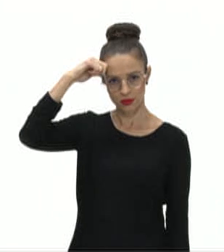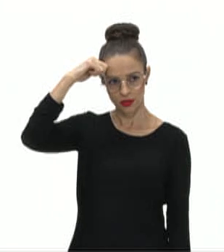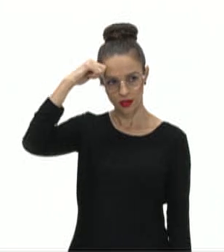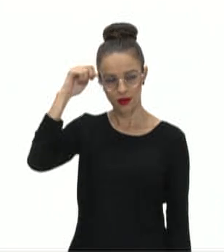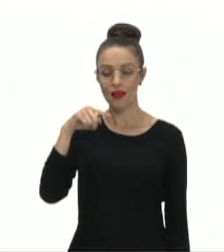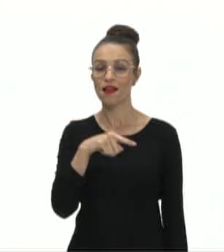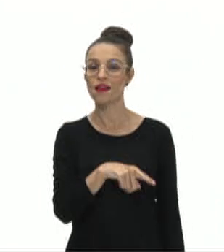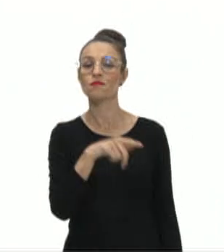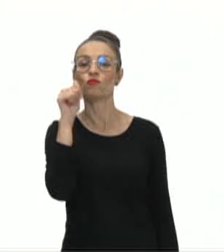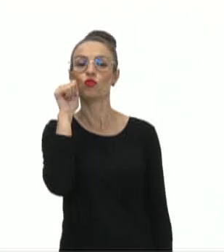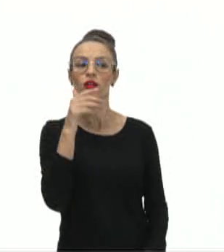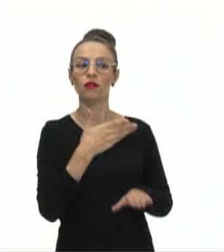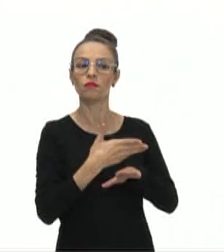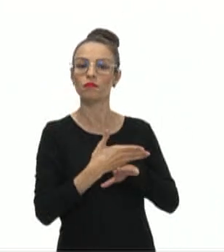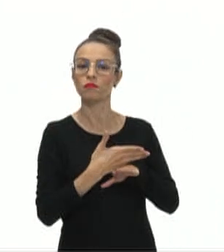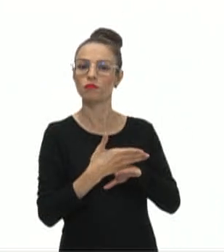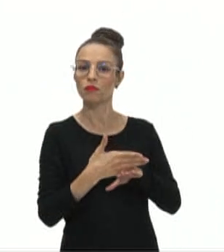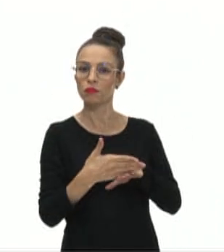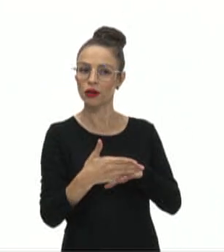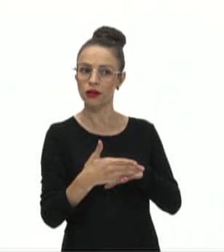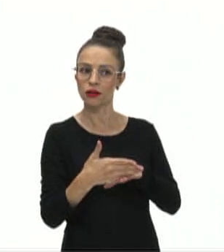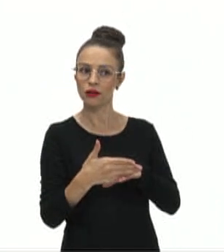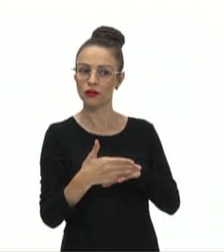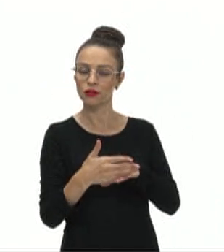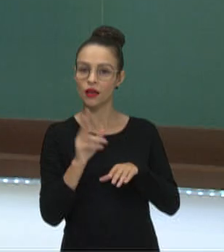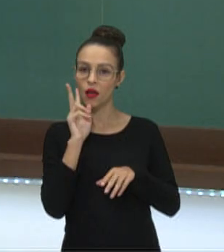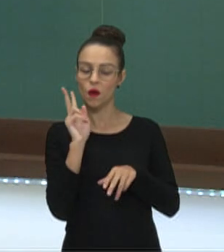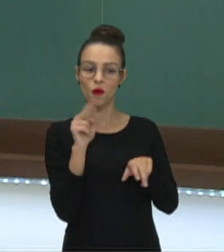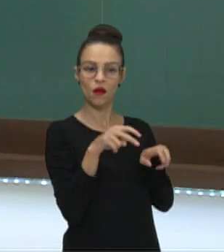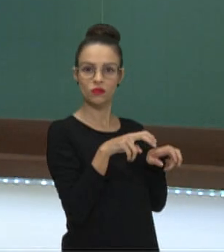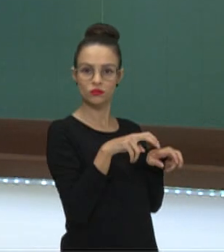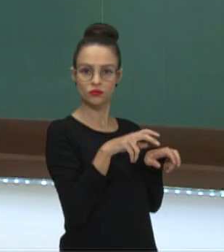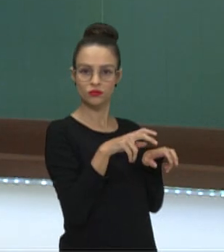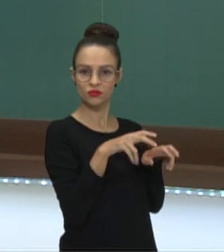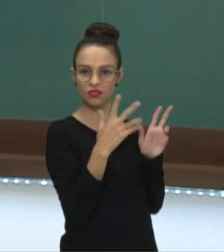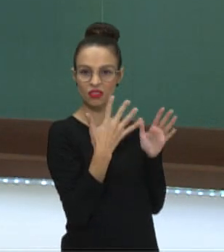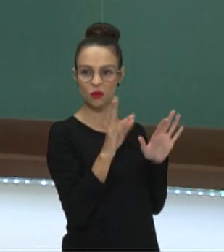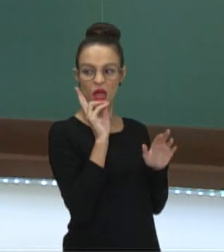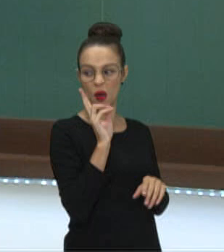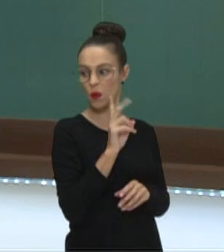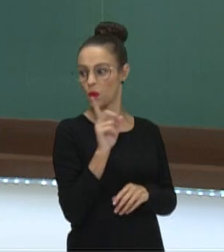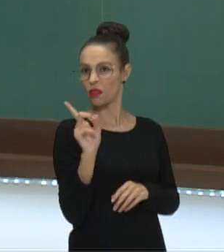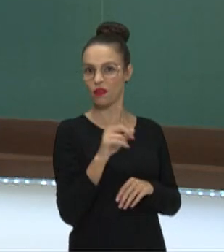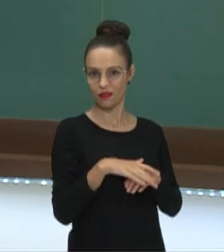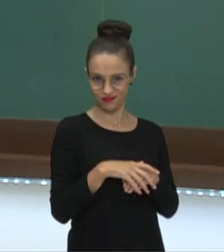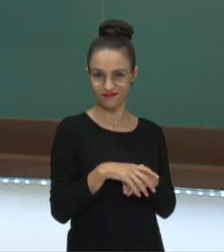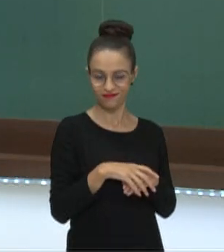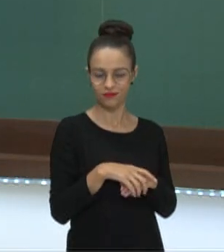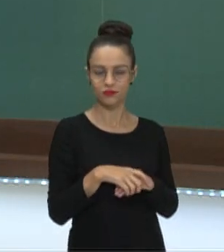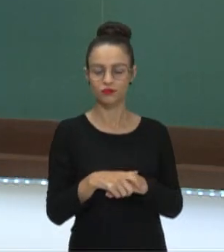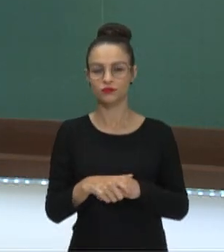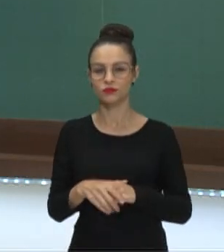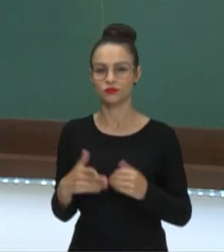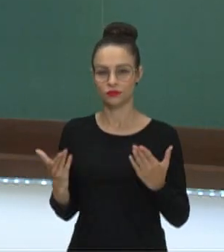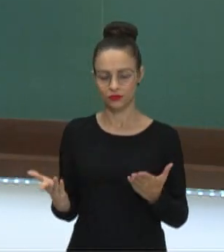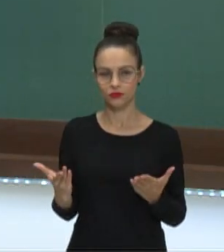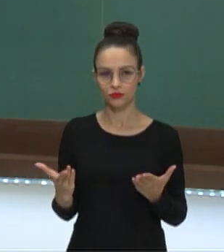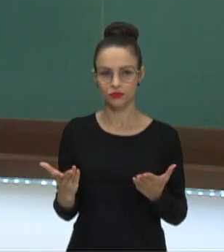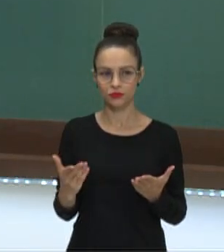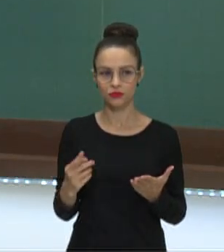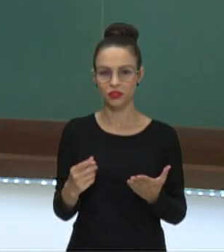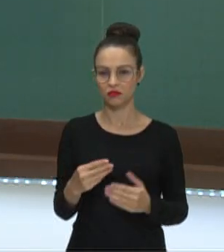As mulheres brancas elas estão viradas para o outro lado, como se não quisessem olhar para as pessoas do lado, né?